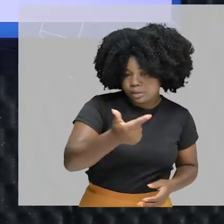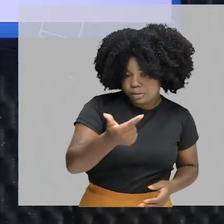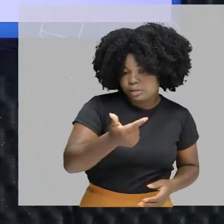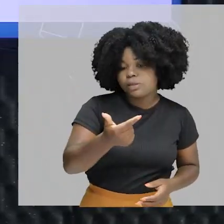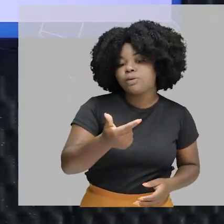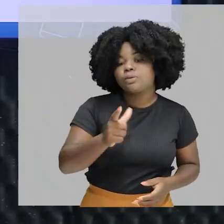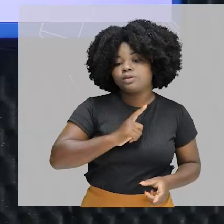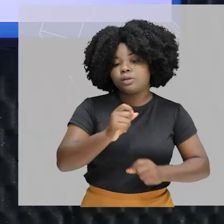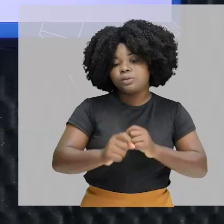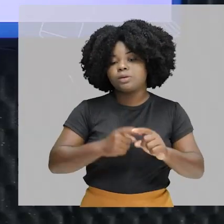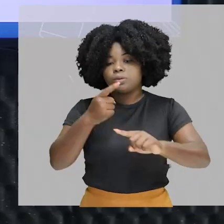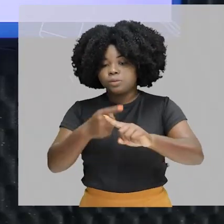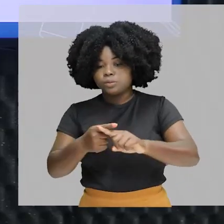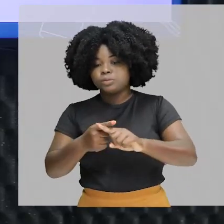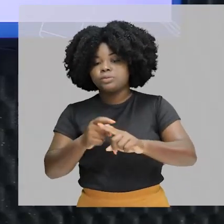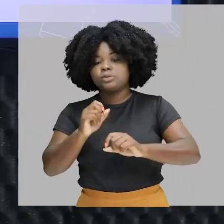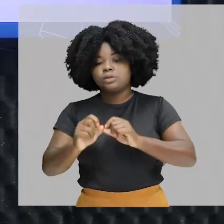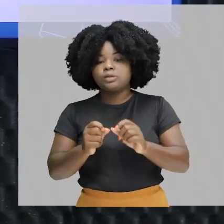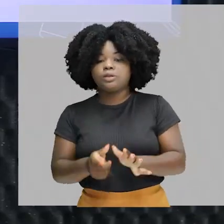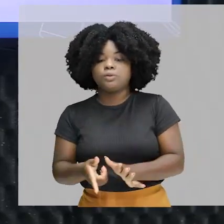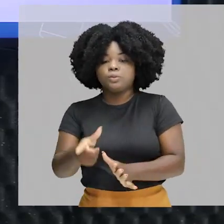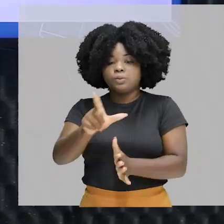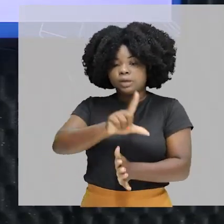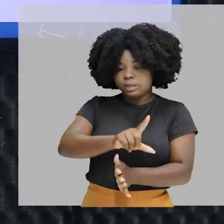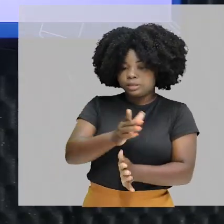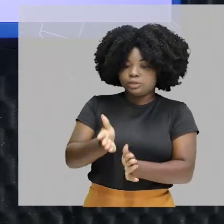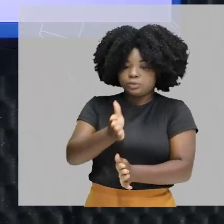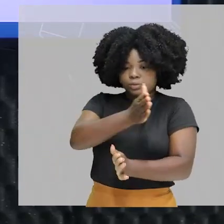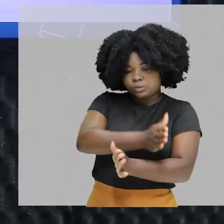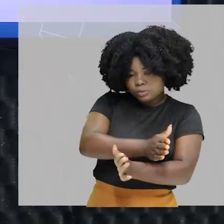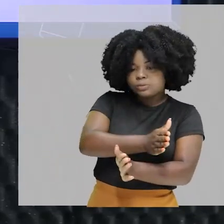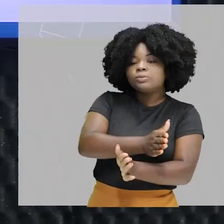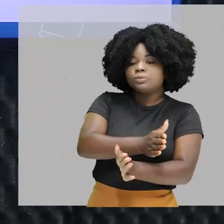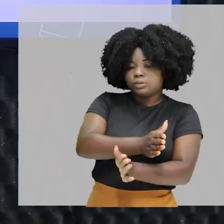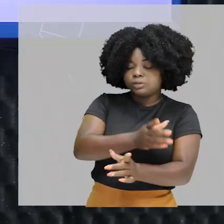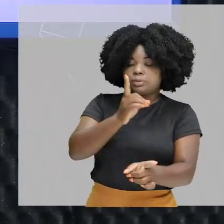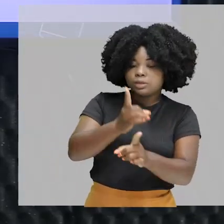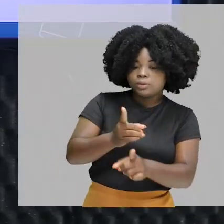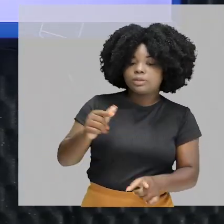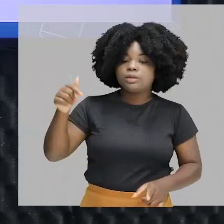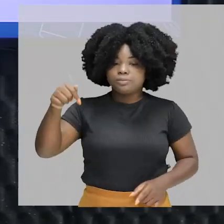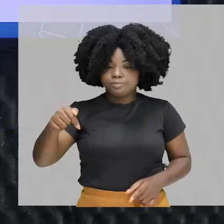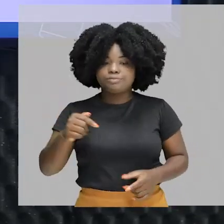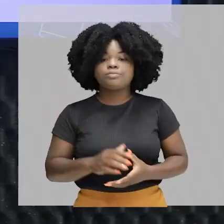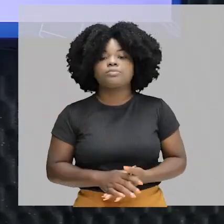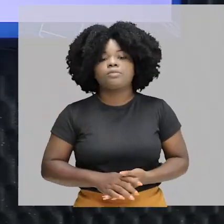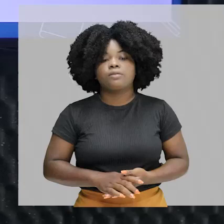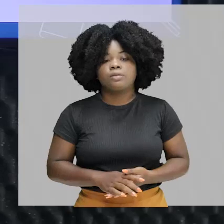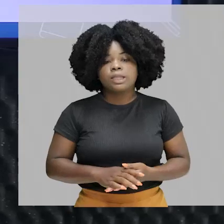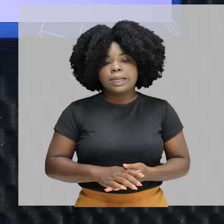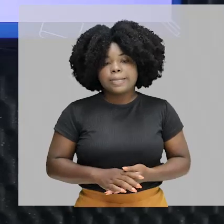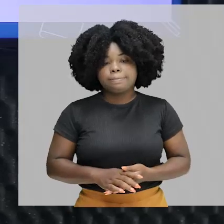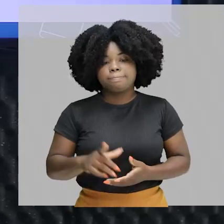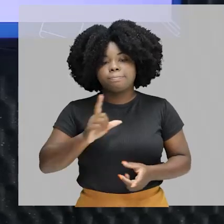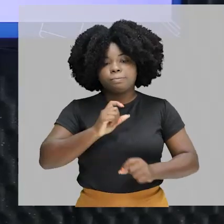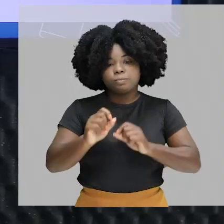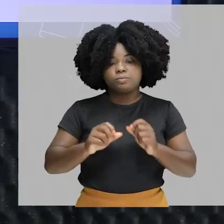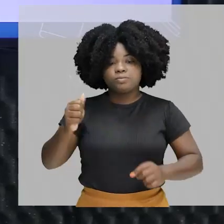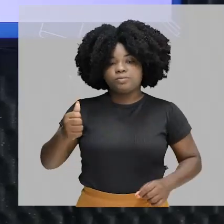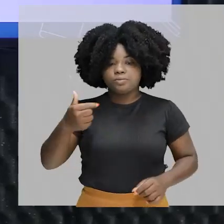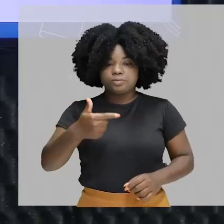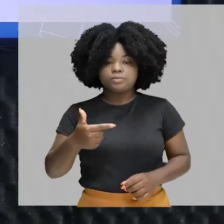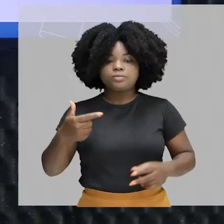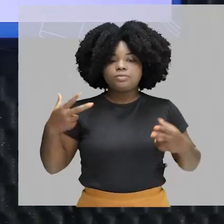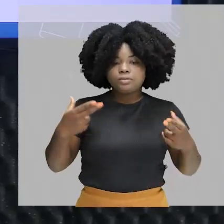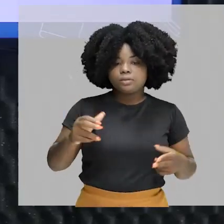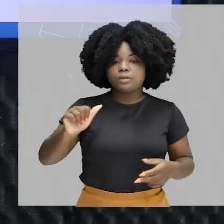o produto entre o anterior e essa razão que nós acabamos de achar. Logo, né, nós temos